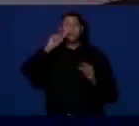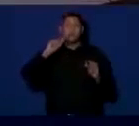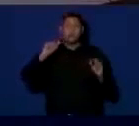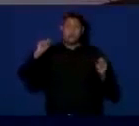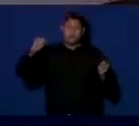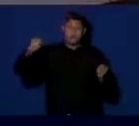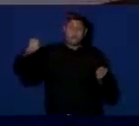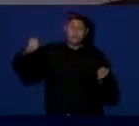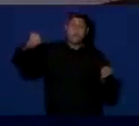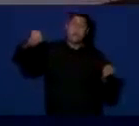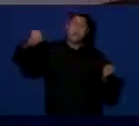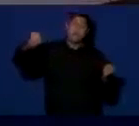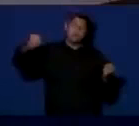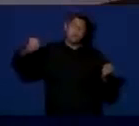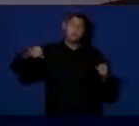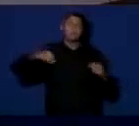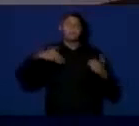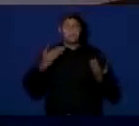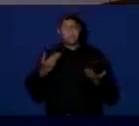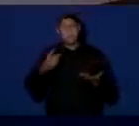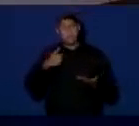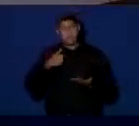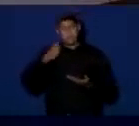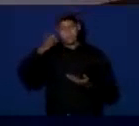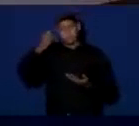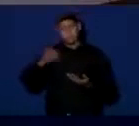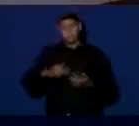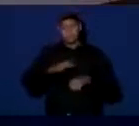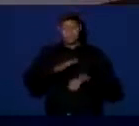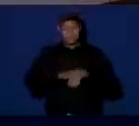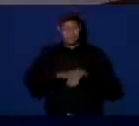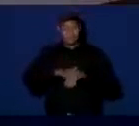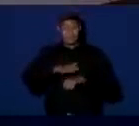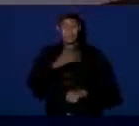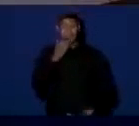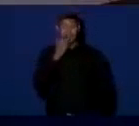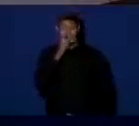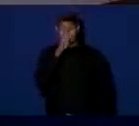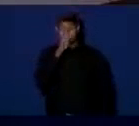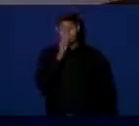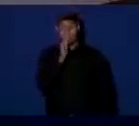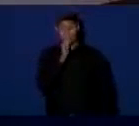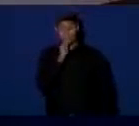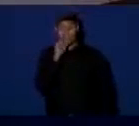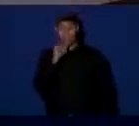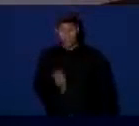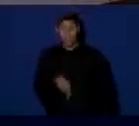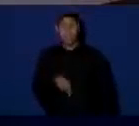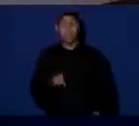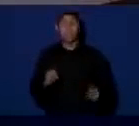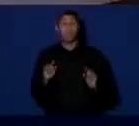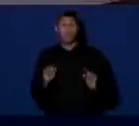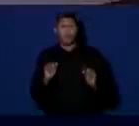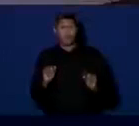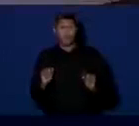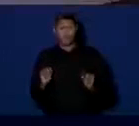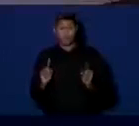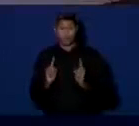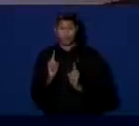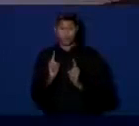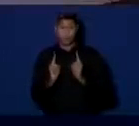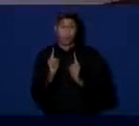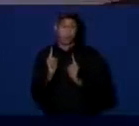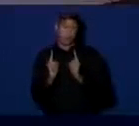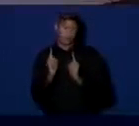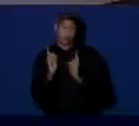tração, né? E aí vem o meu ponto. O que mais me estranha não é a alta de curto prazo.